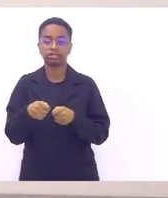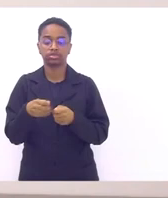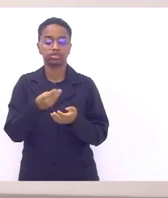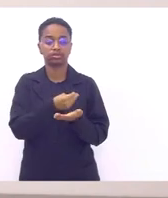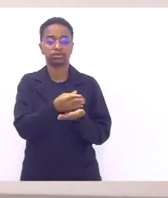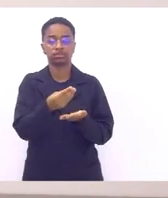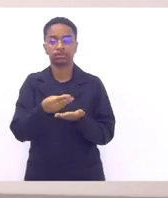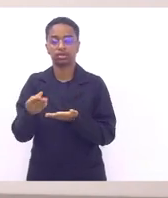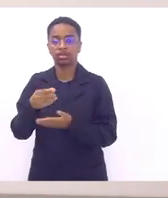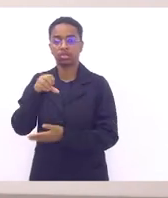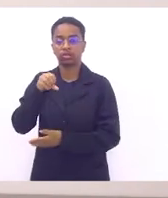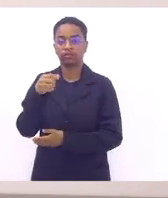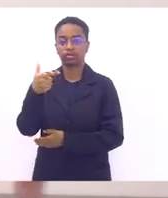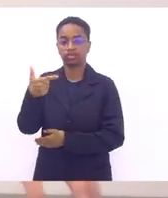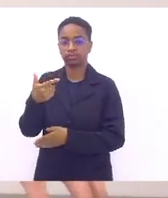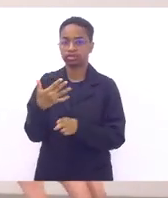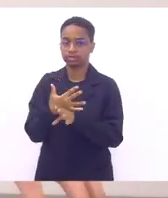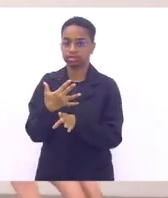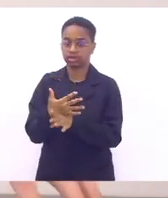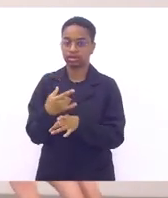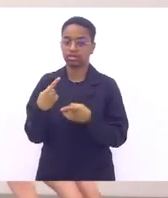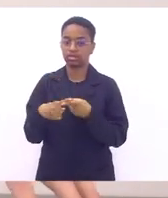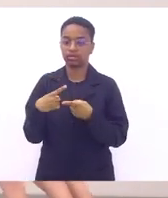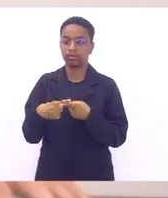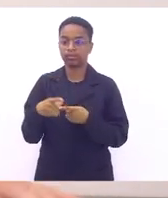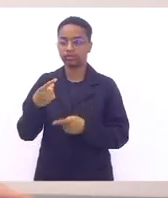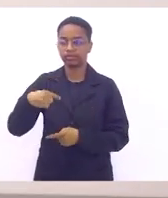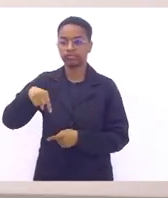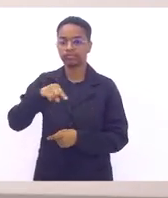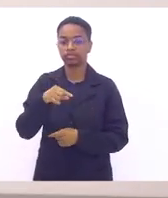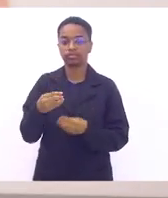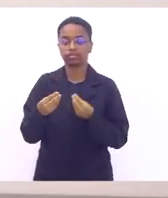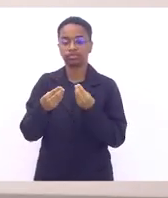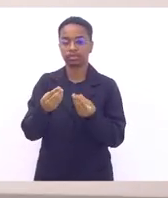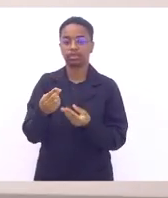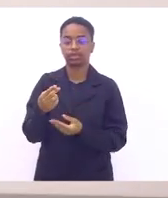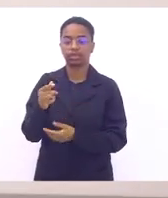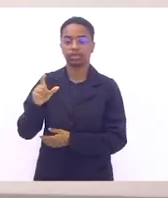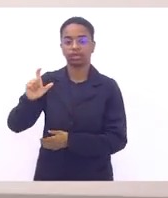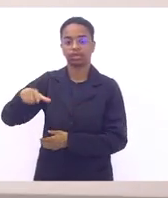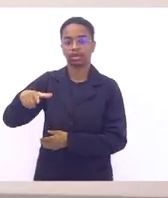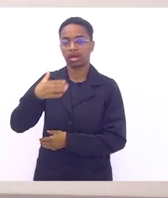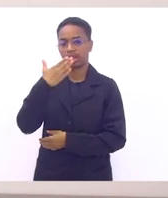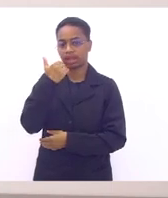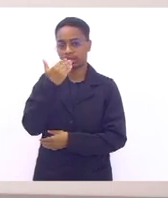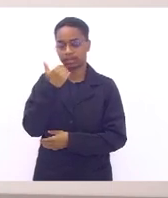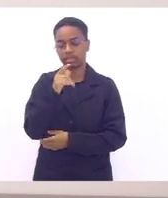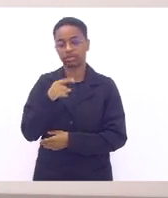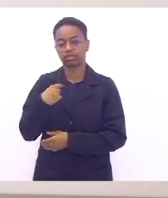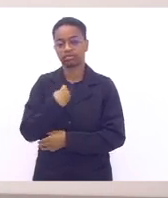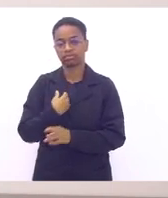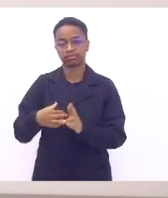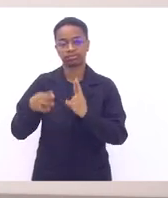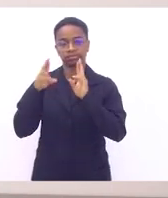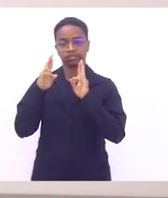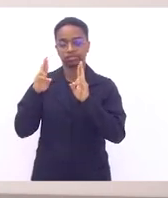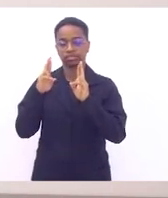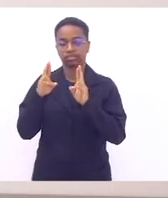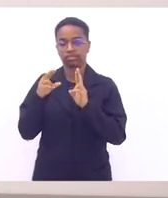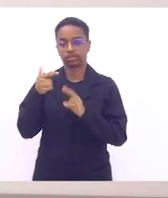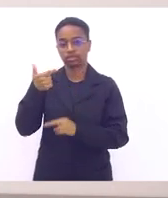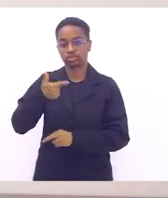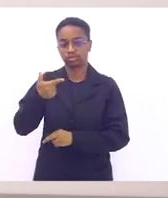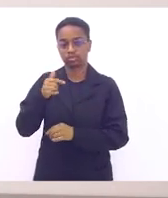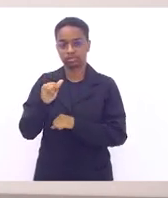92 municípios. Como você vai fazer esse vale alimentação? Então, é isso que está... A gente espera que essa segunda